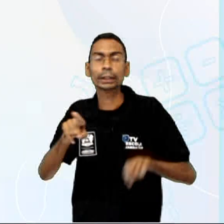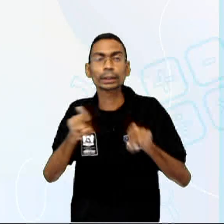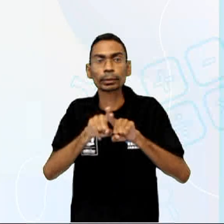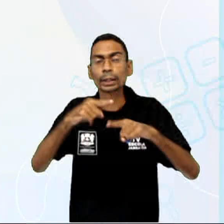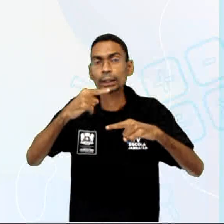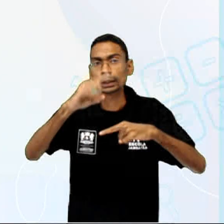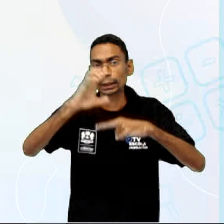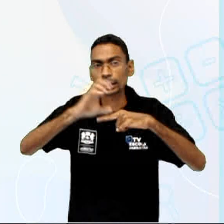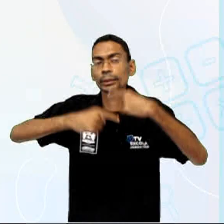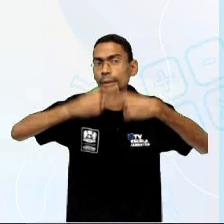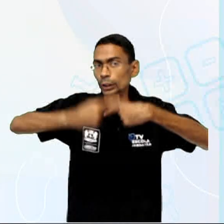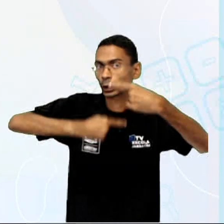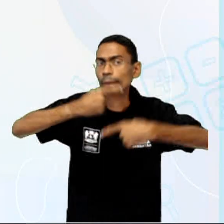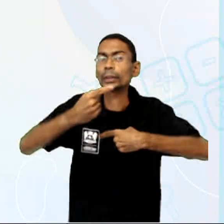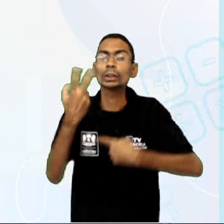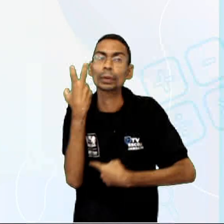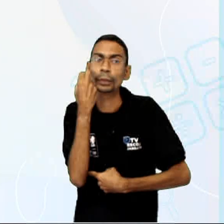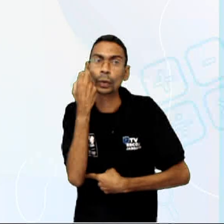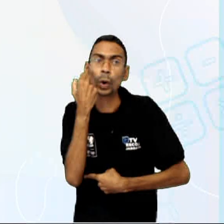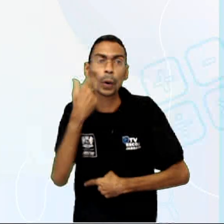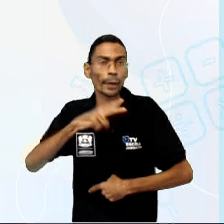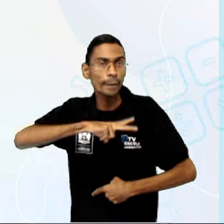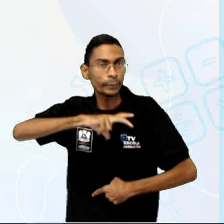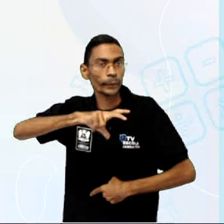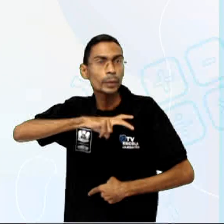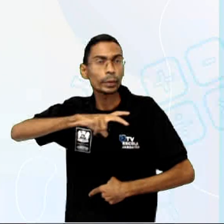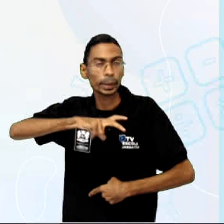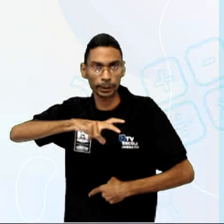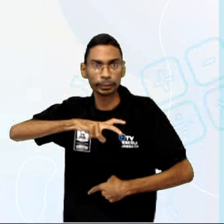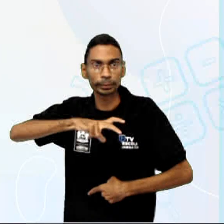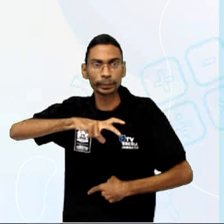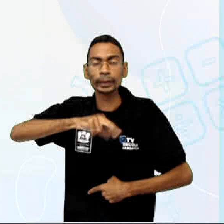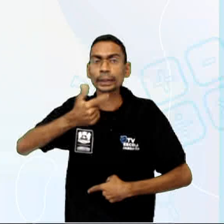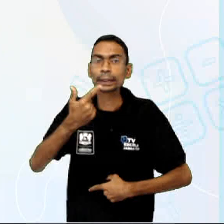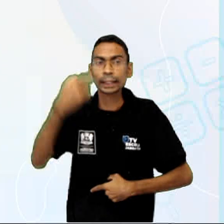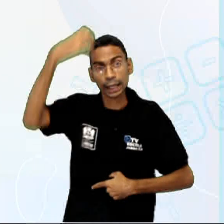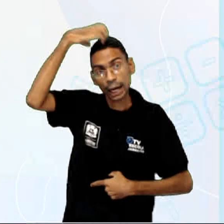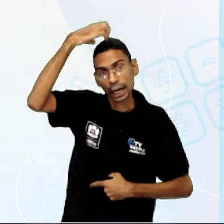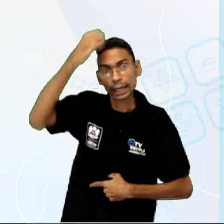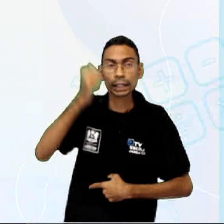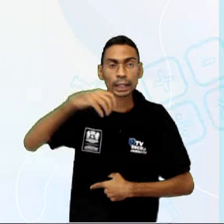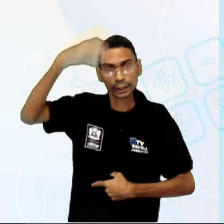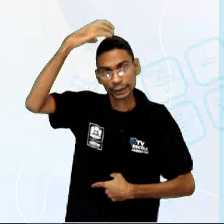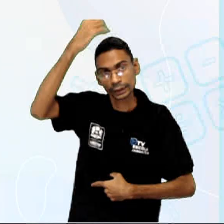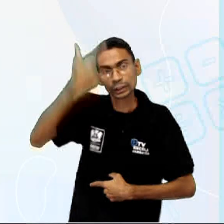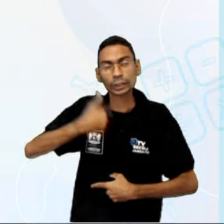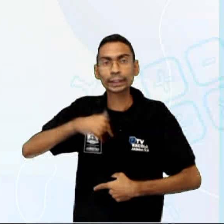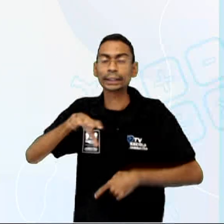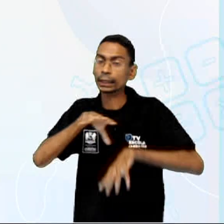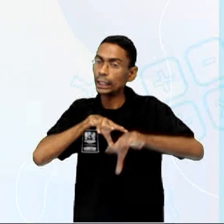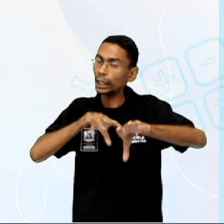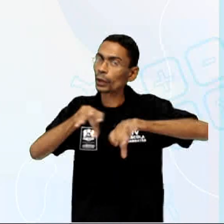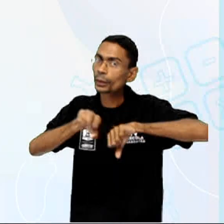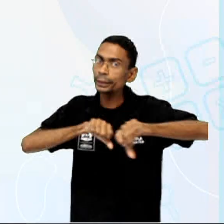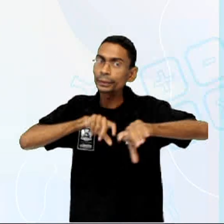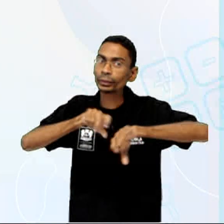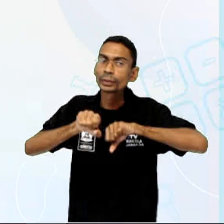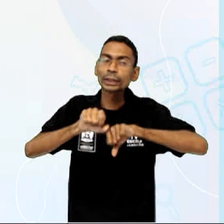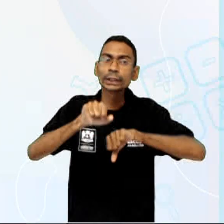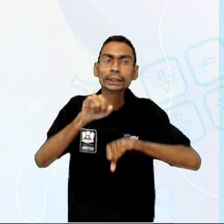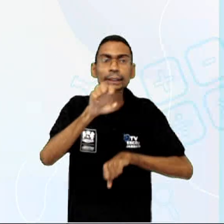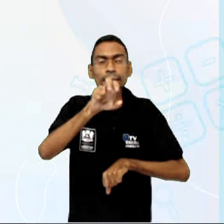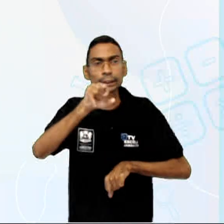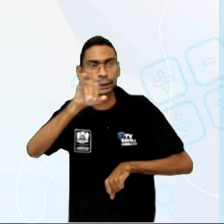coroa portuguesa. E isso, imagine, cada capitão donatário recolhia de todos os seus sesmeeiros, né, que